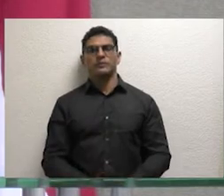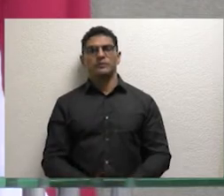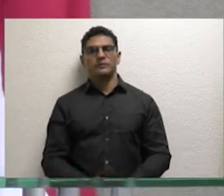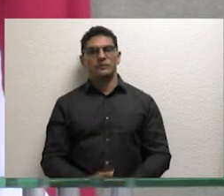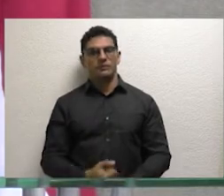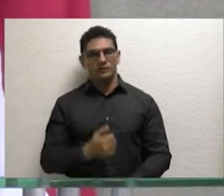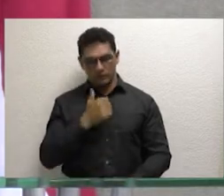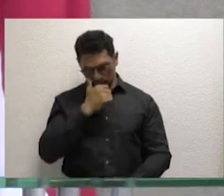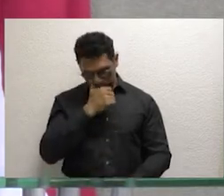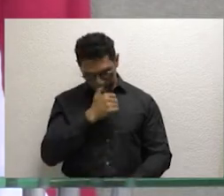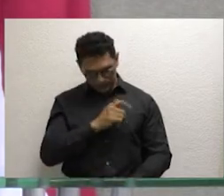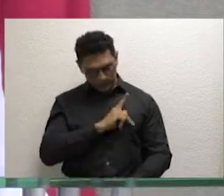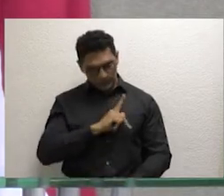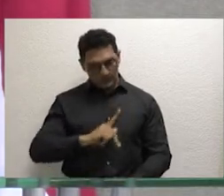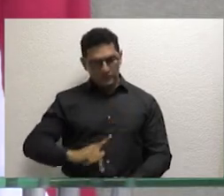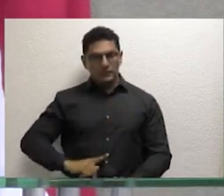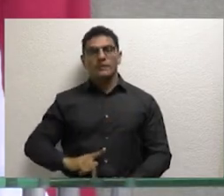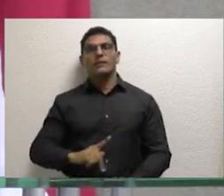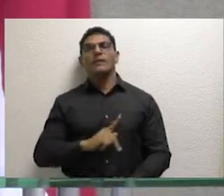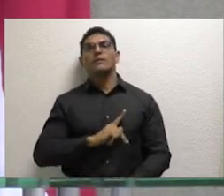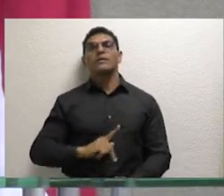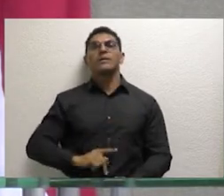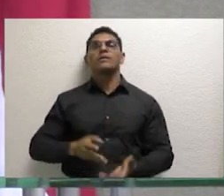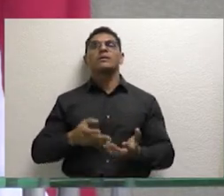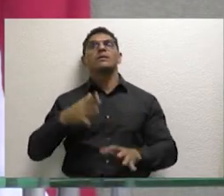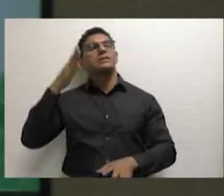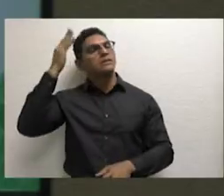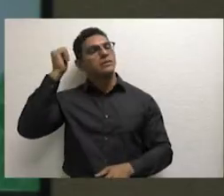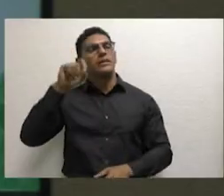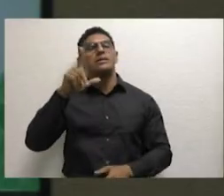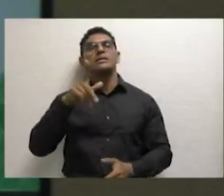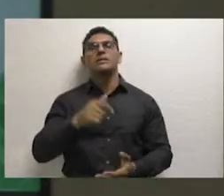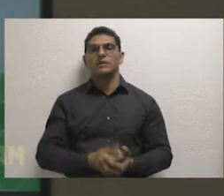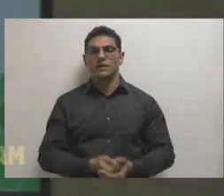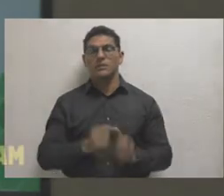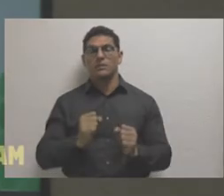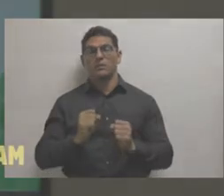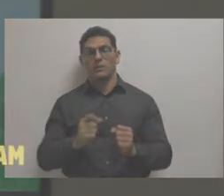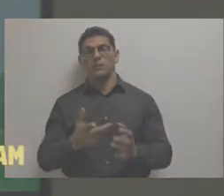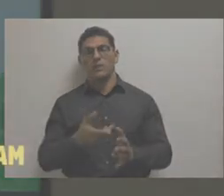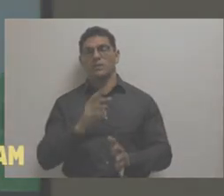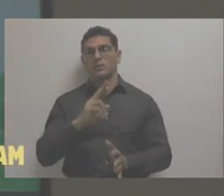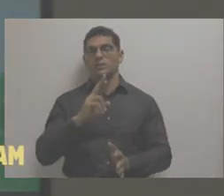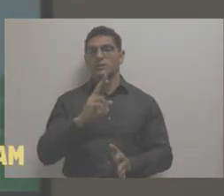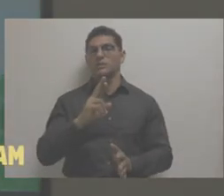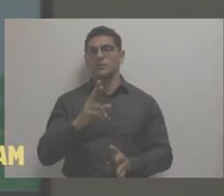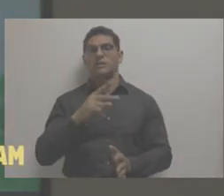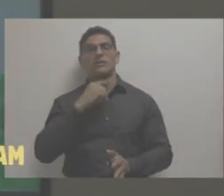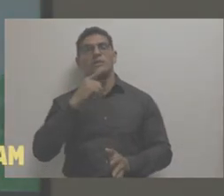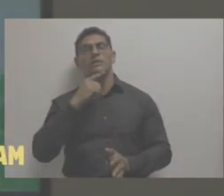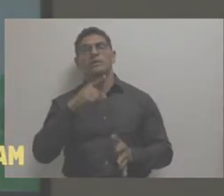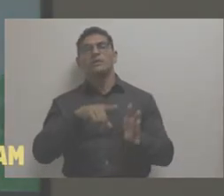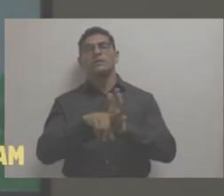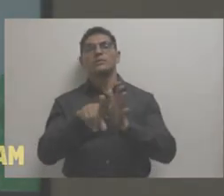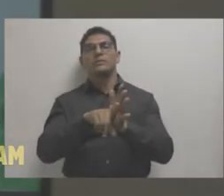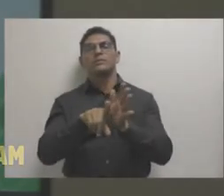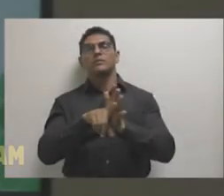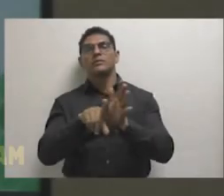senhor presidente senhor presidente eu queria saber se ele pode responder algumas perguntas